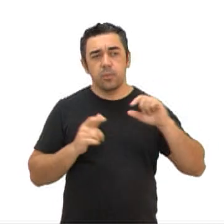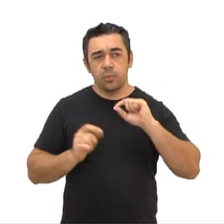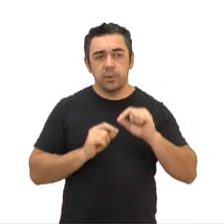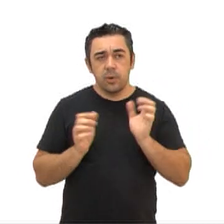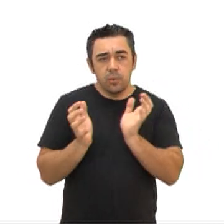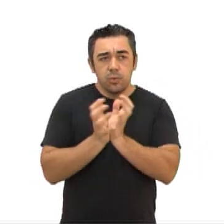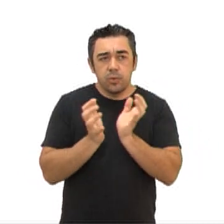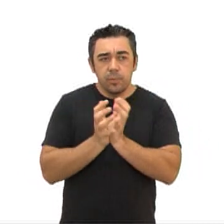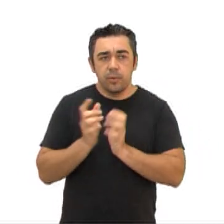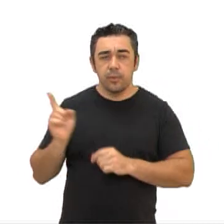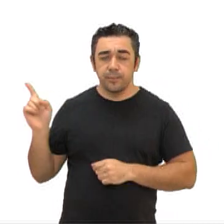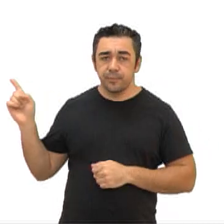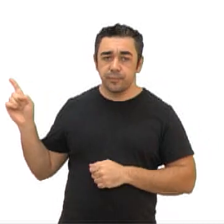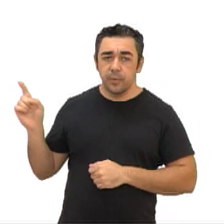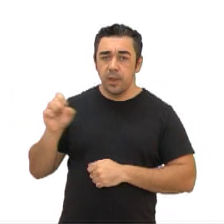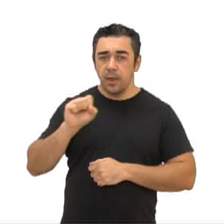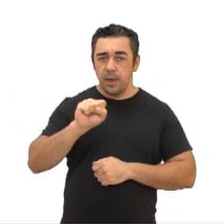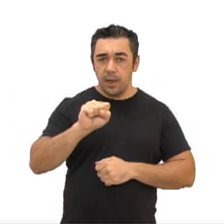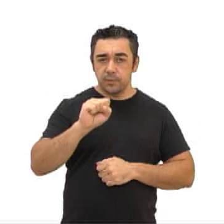grupo funcional aqui, ó,